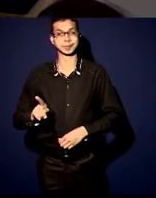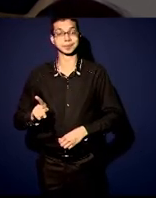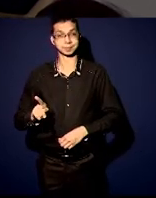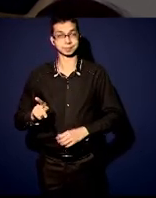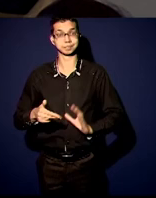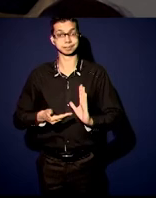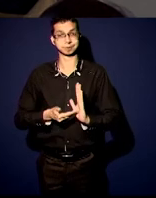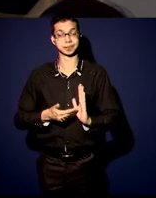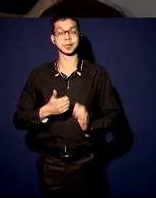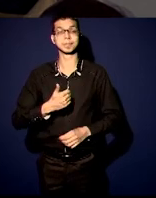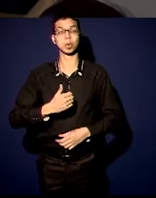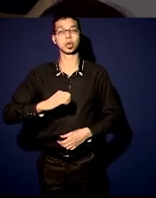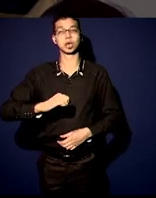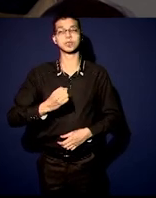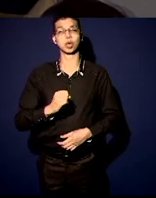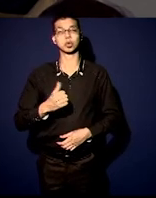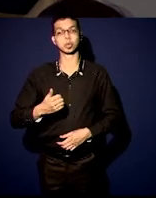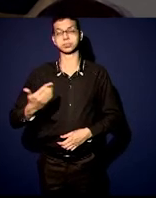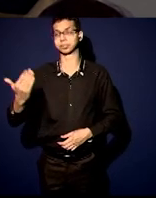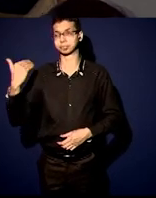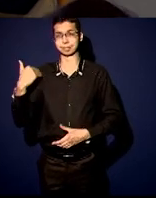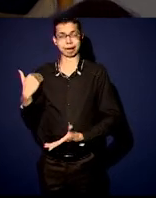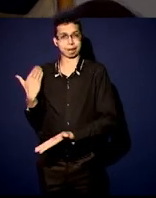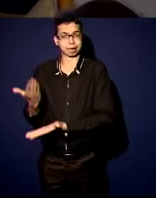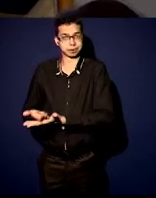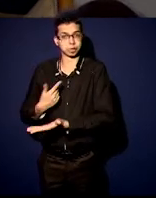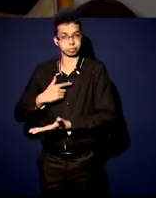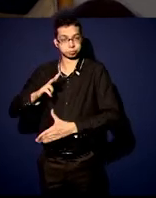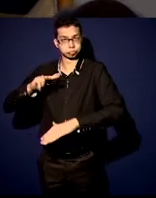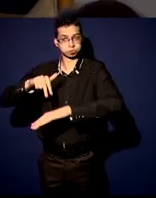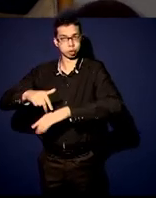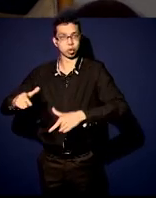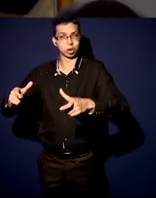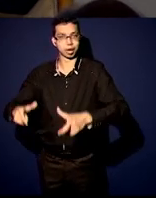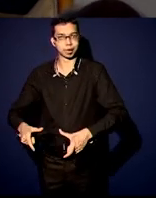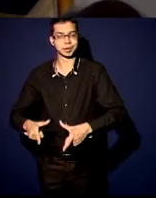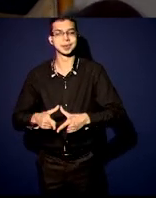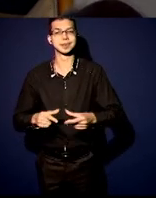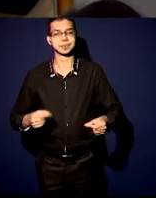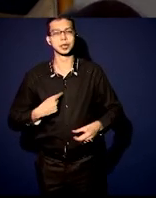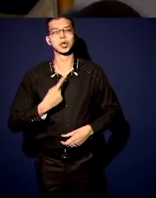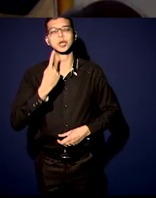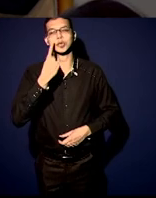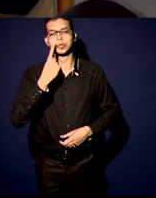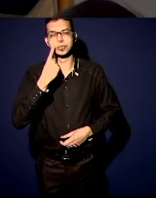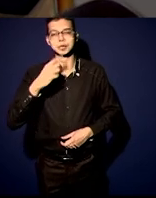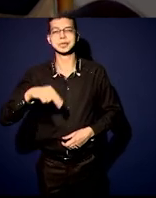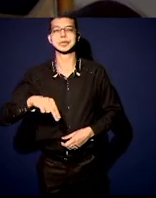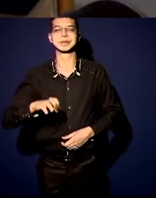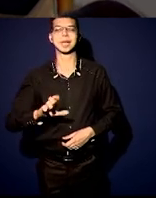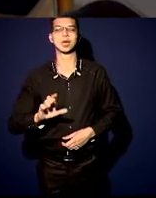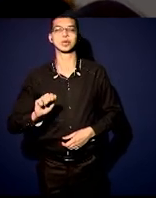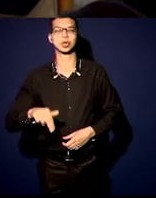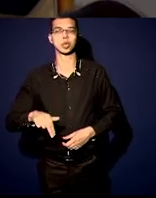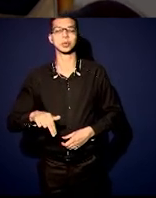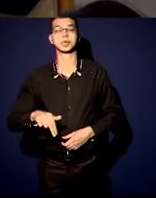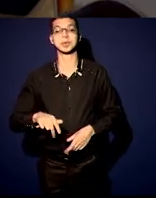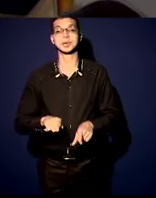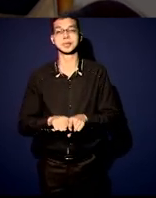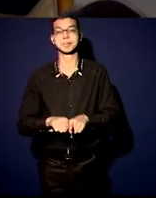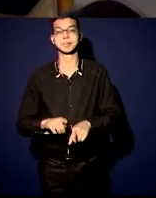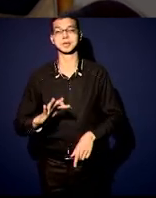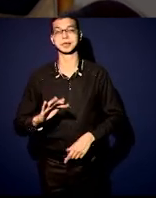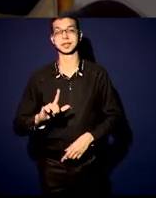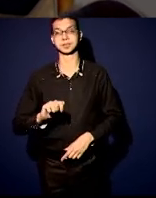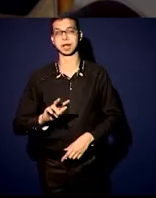eu cheguei em Brasília nessa época vi eleições de Nelson marquezan Flávio Marcílio